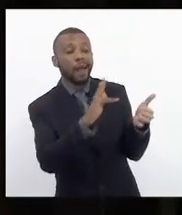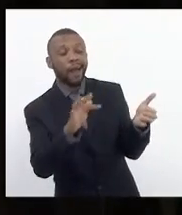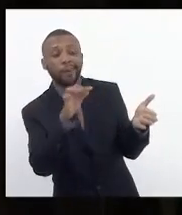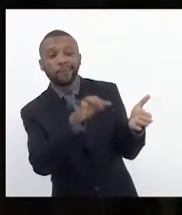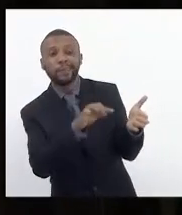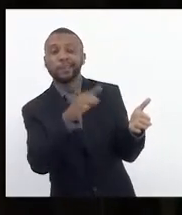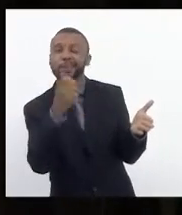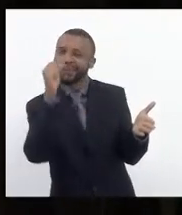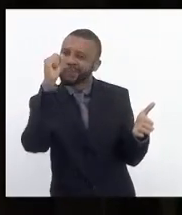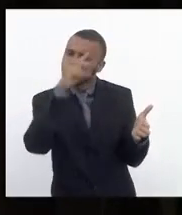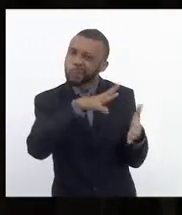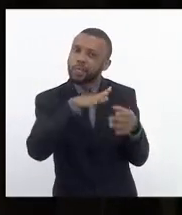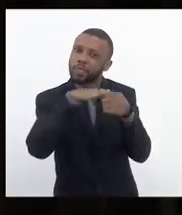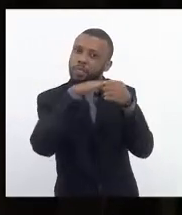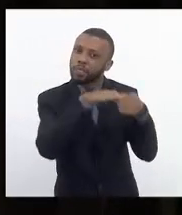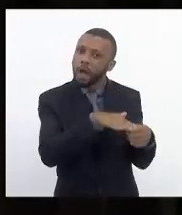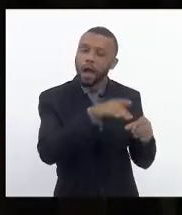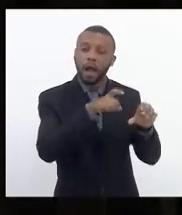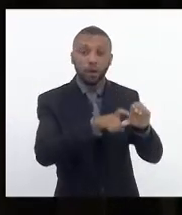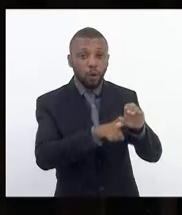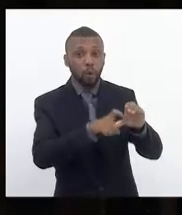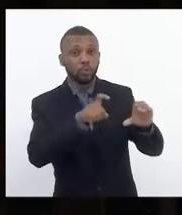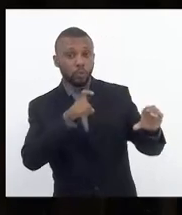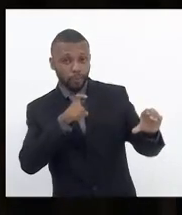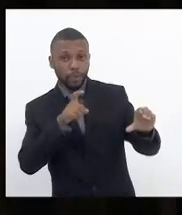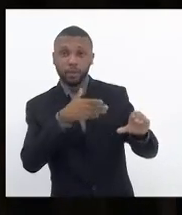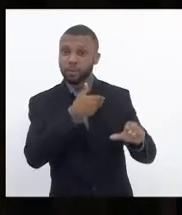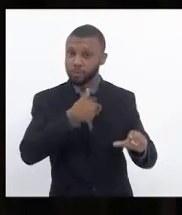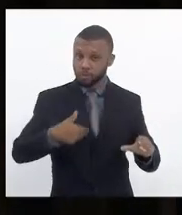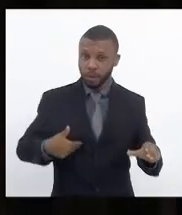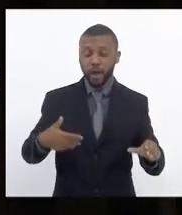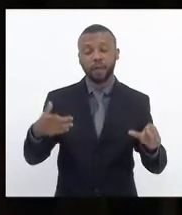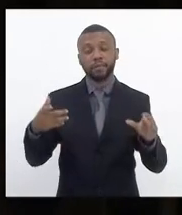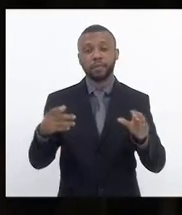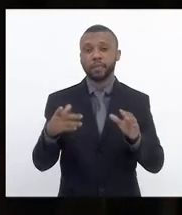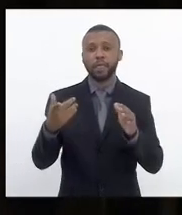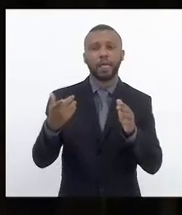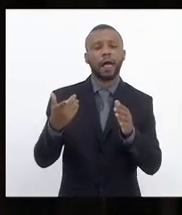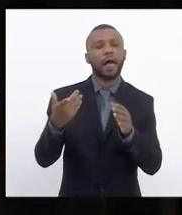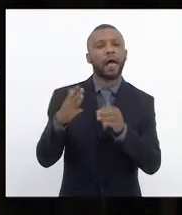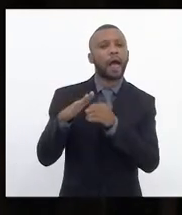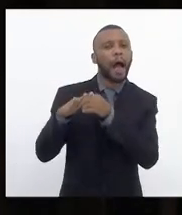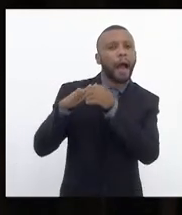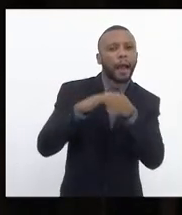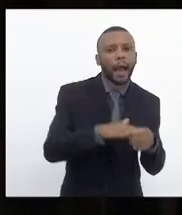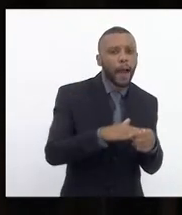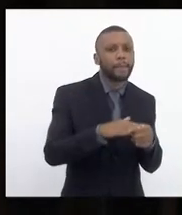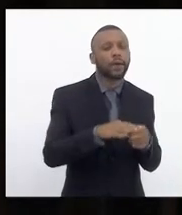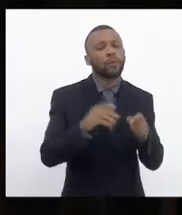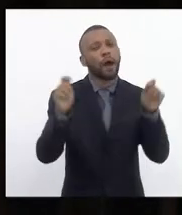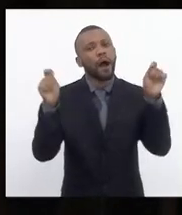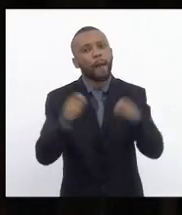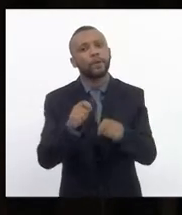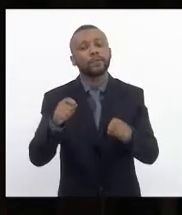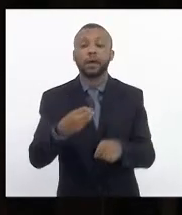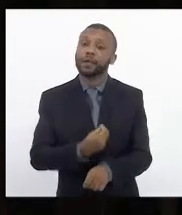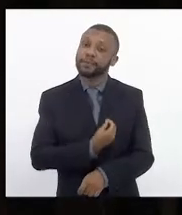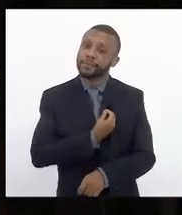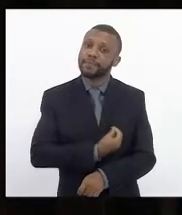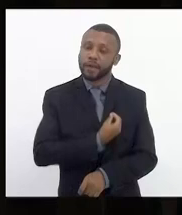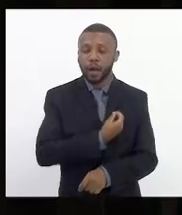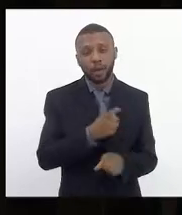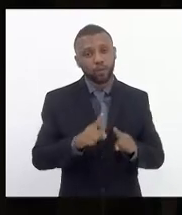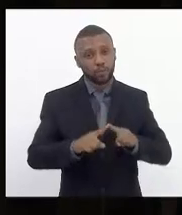que acaba com a autonomia do Estado acaba acaba com a possibilidade de sobrevivência